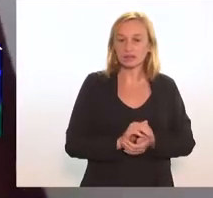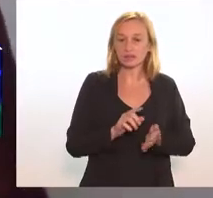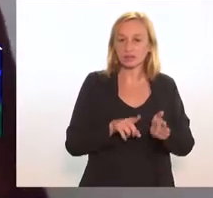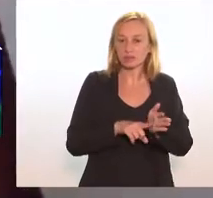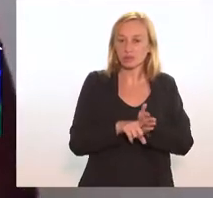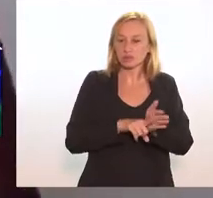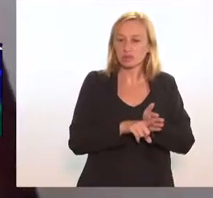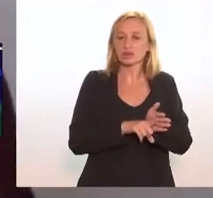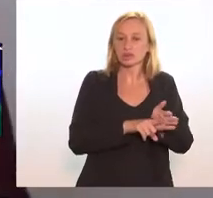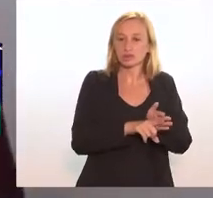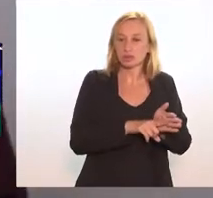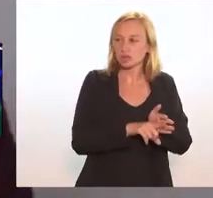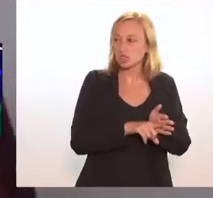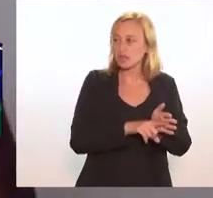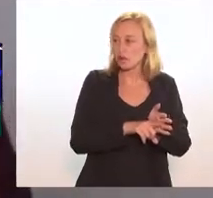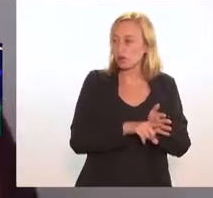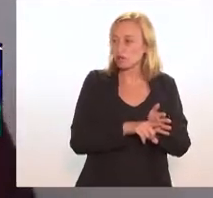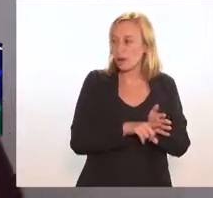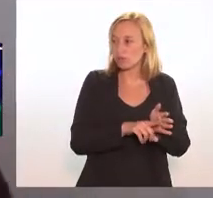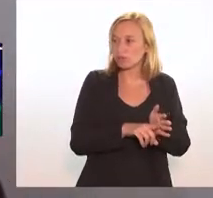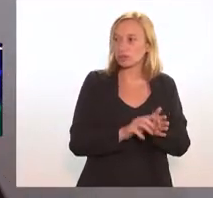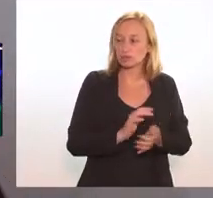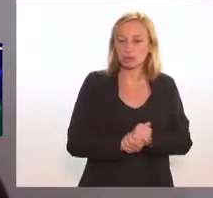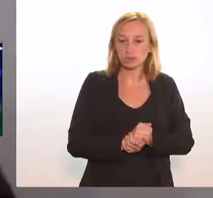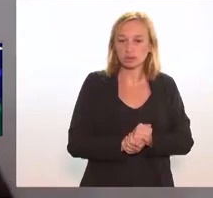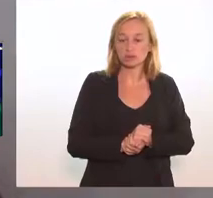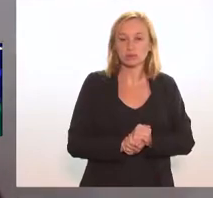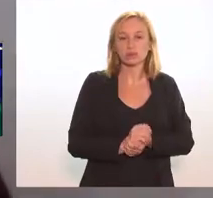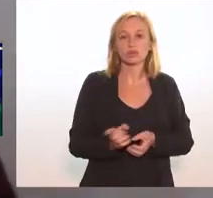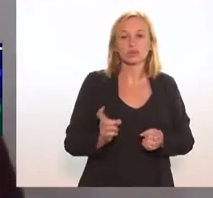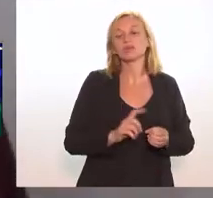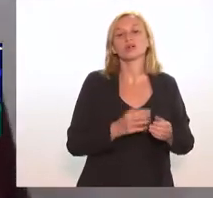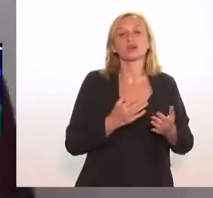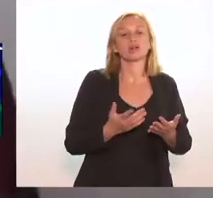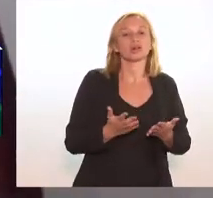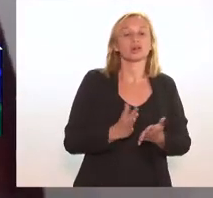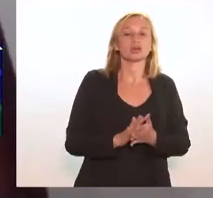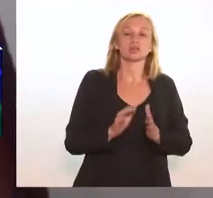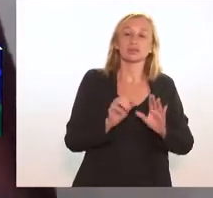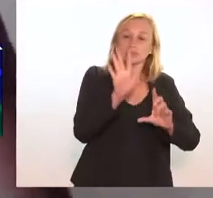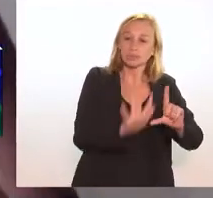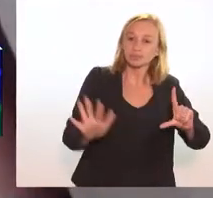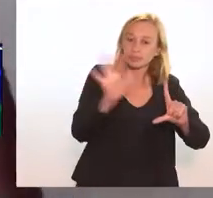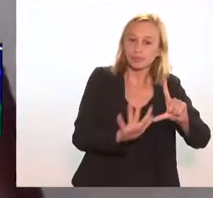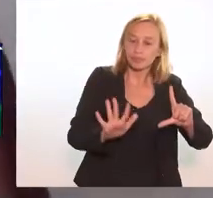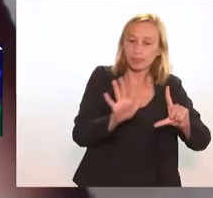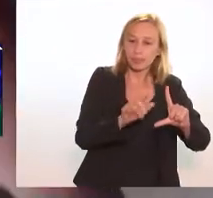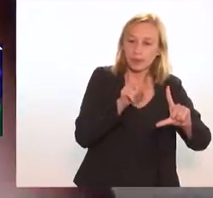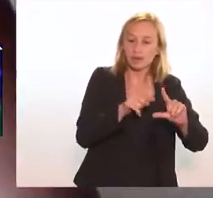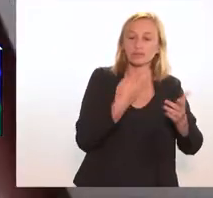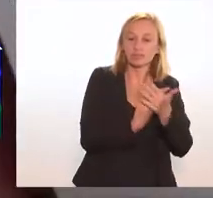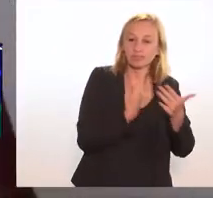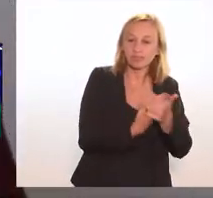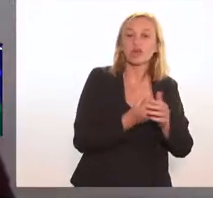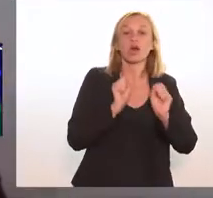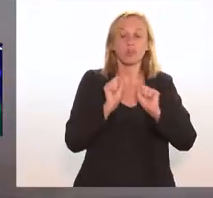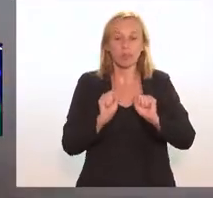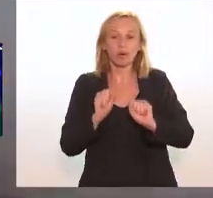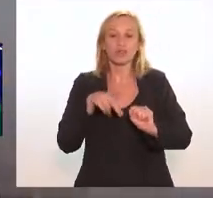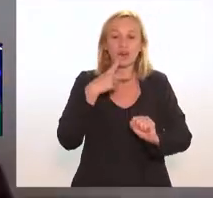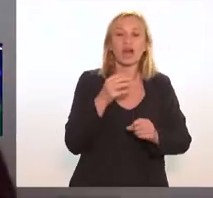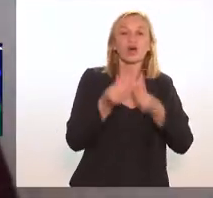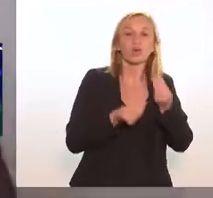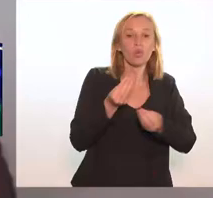fiscalização popular, que é o De Olho na Escola. Através dessa plataforma, você pode nos indicar e dizer como está a